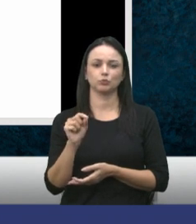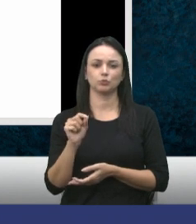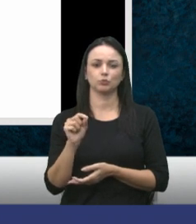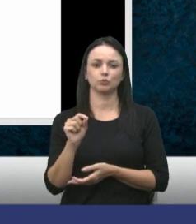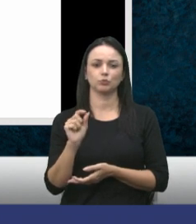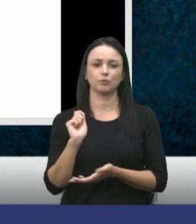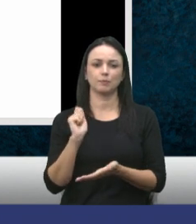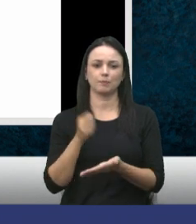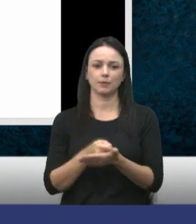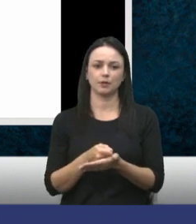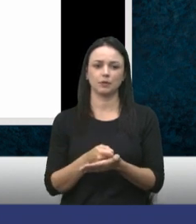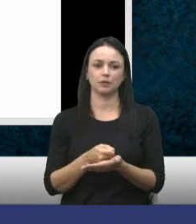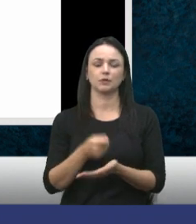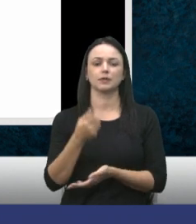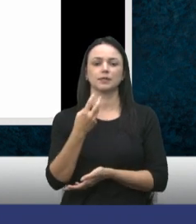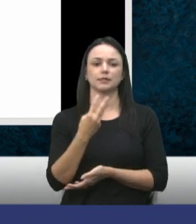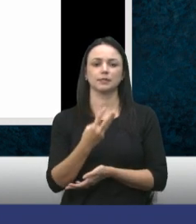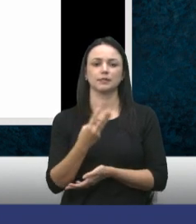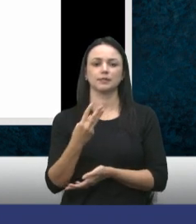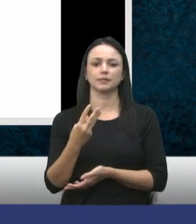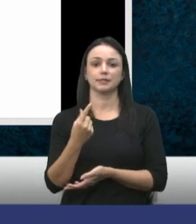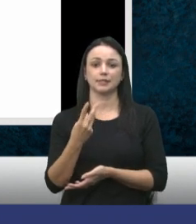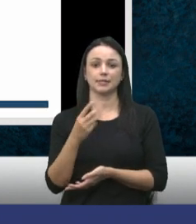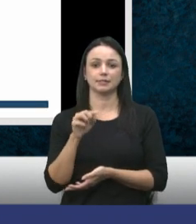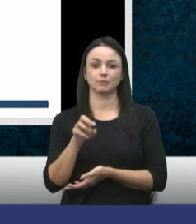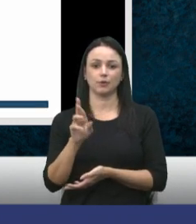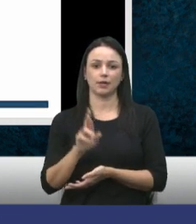liquidados R$ 313.000.